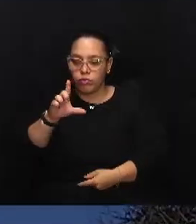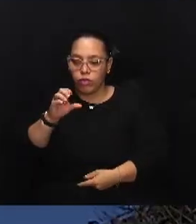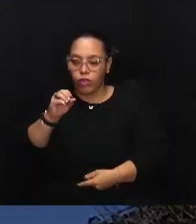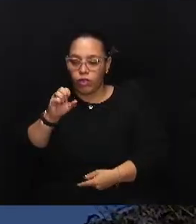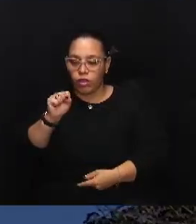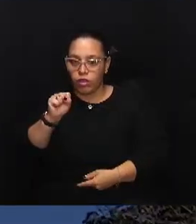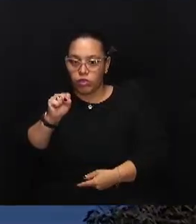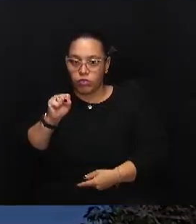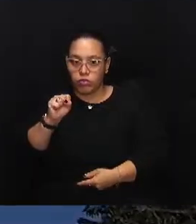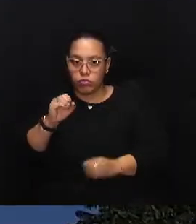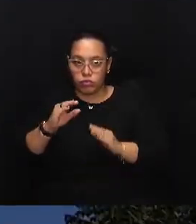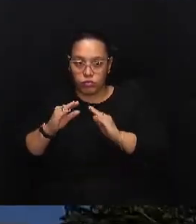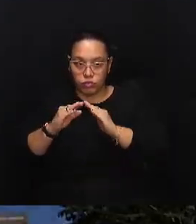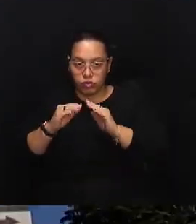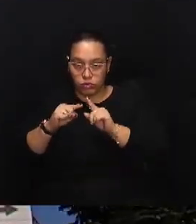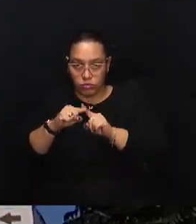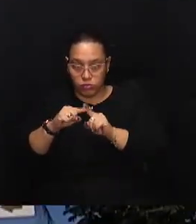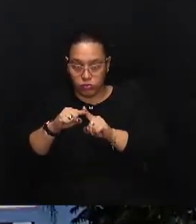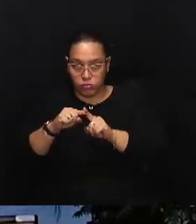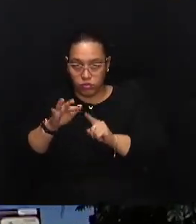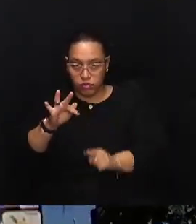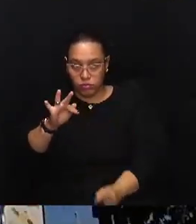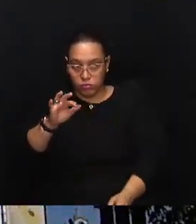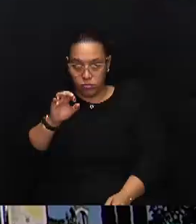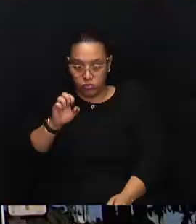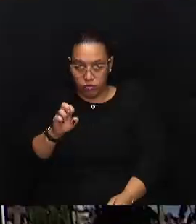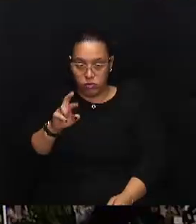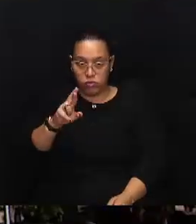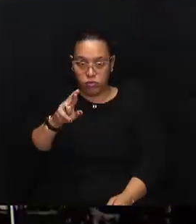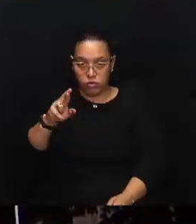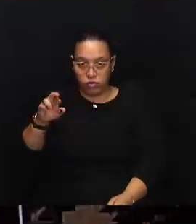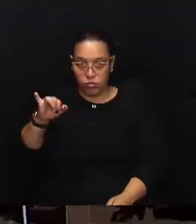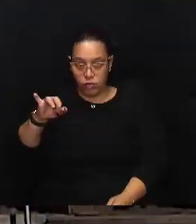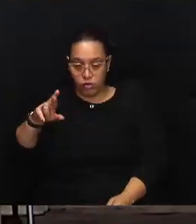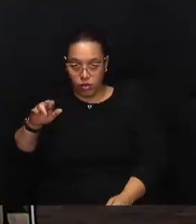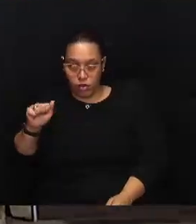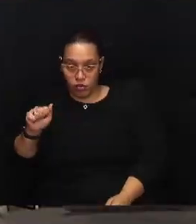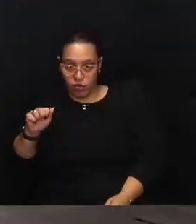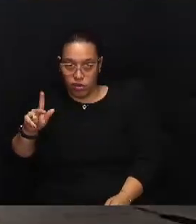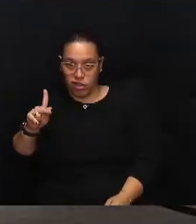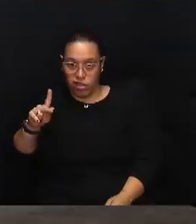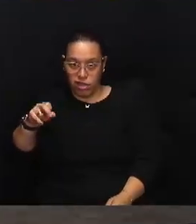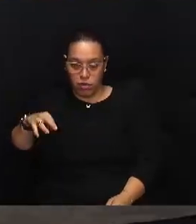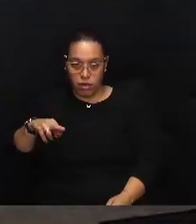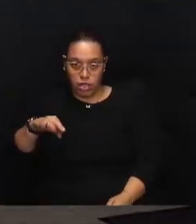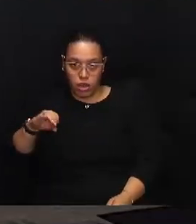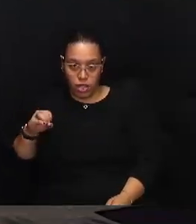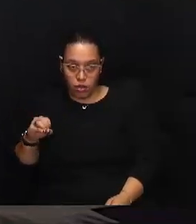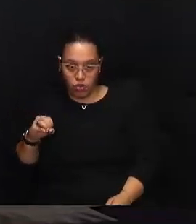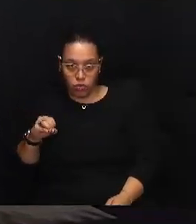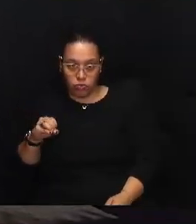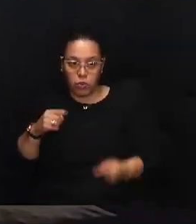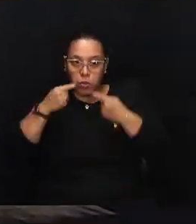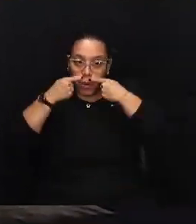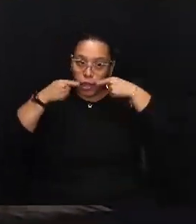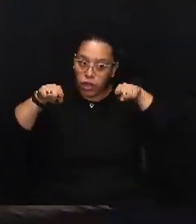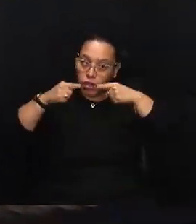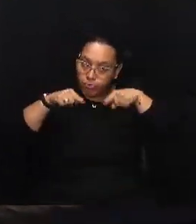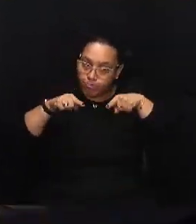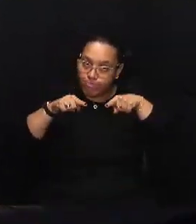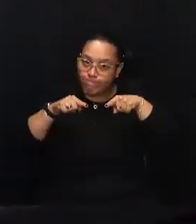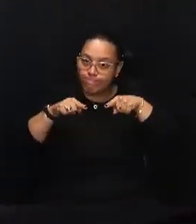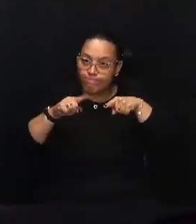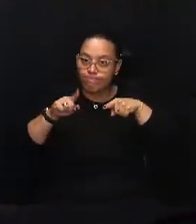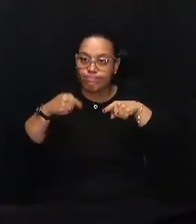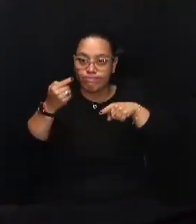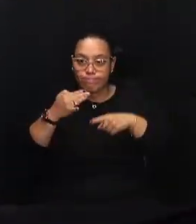depois na Capela dos Ferreira Penteado, que também é uma família quatrocentonas de Campinas, Carlos Gomes ficou hospedado ali depois